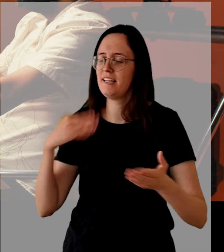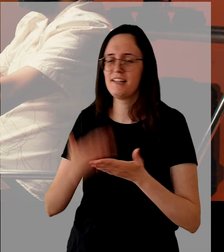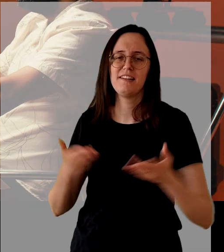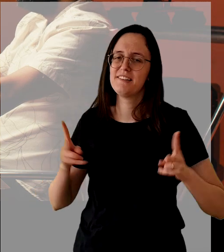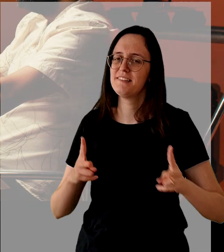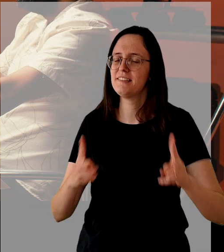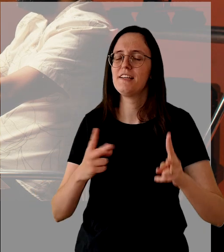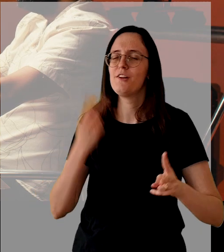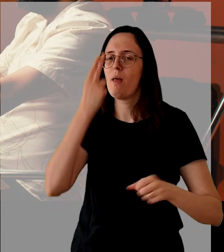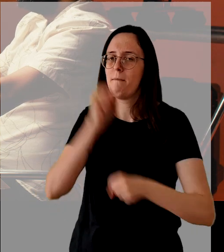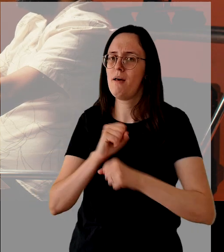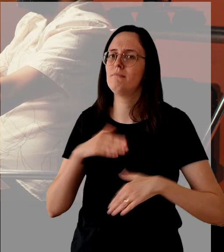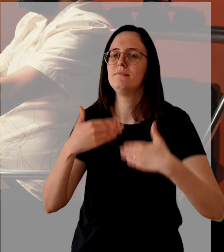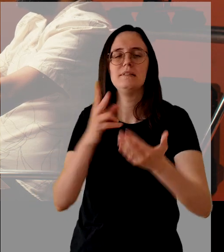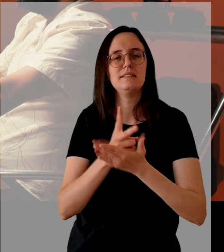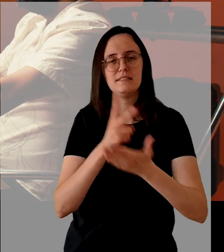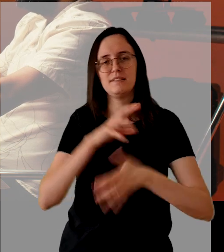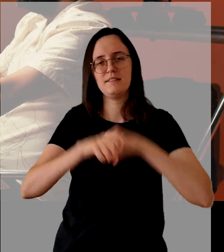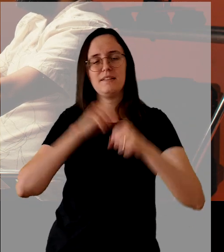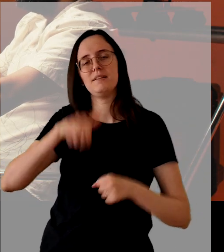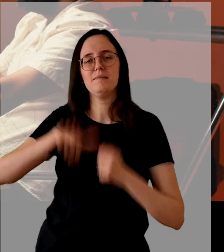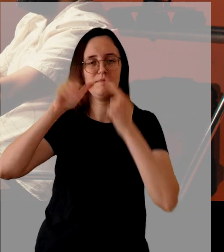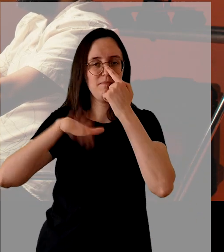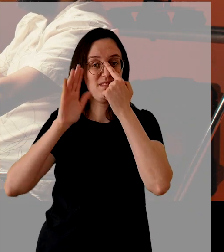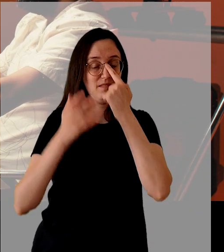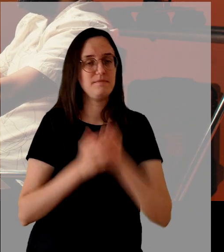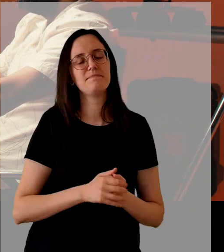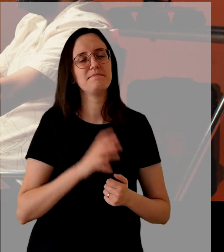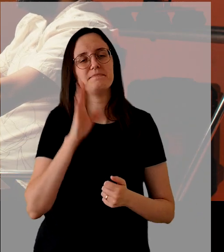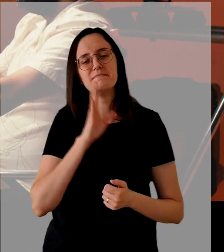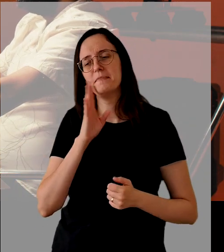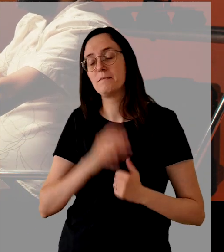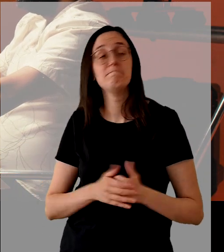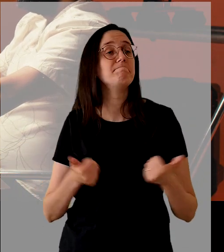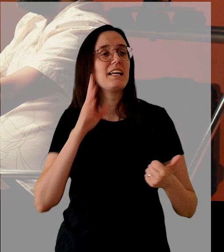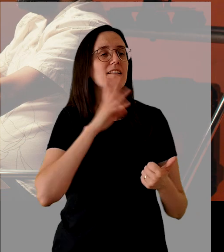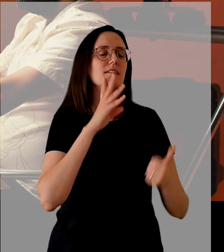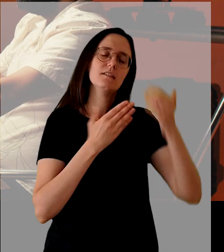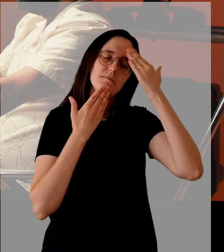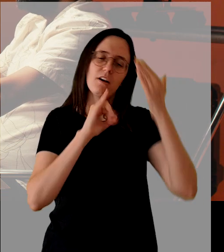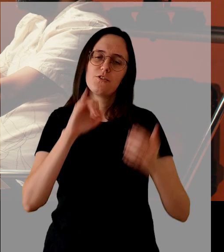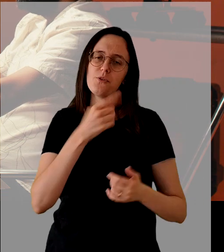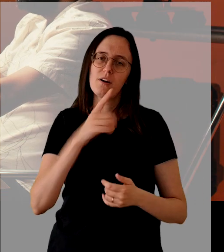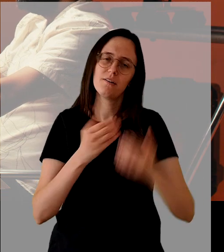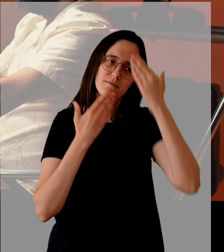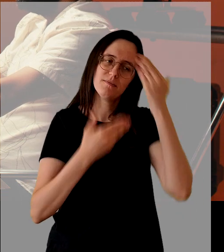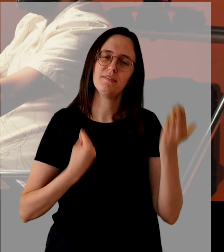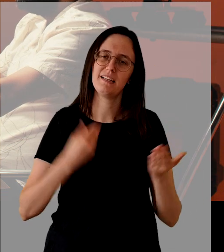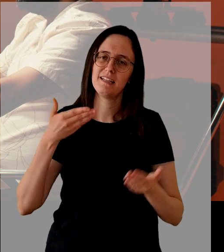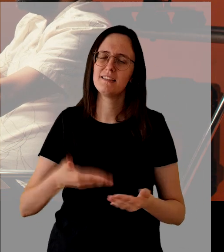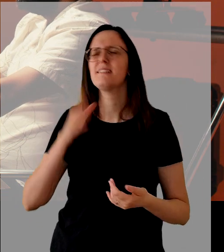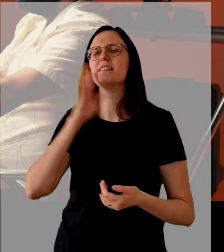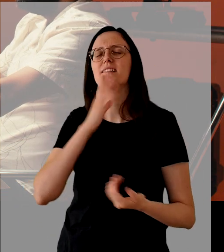dia, não dá para parar, não. Sempre tem que estar buscando cada vez mais e mais. Legal. Mas é legal. Obrigado, João. Obrigado pela tua presença.